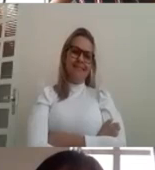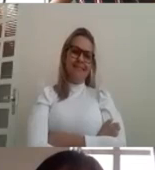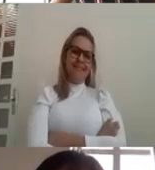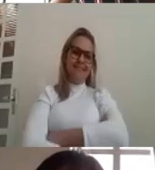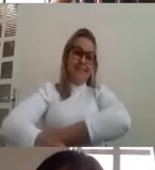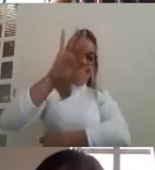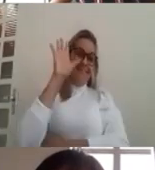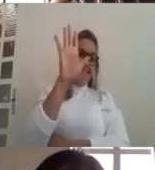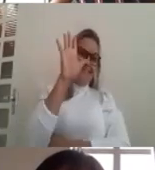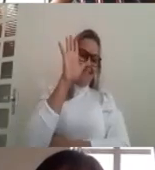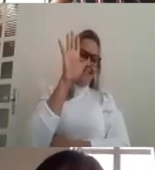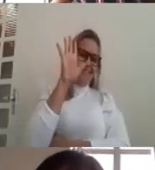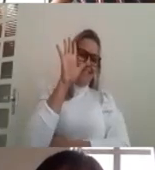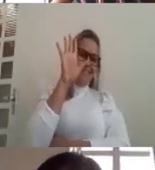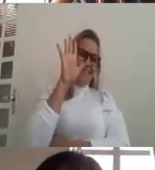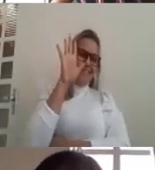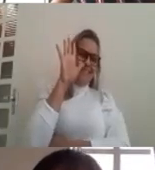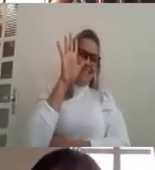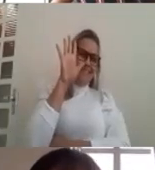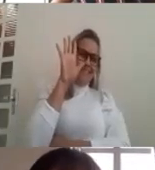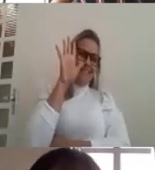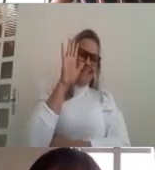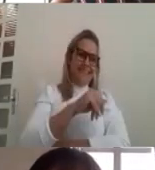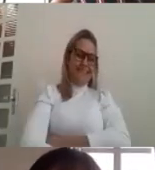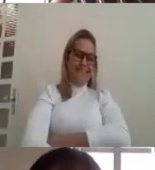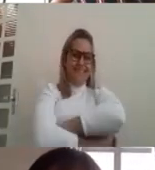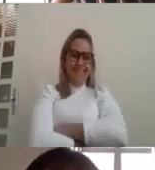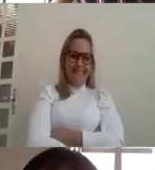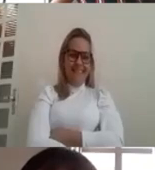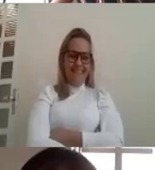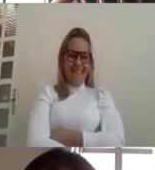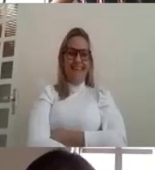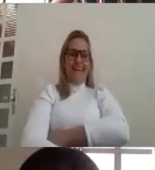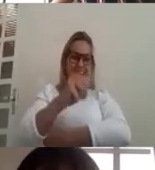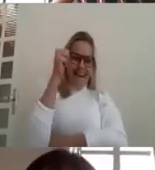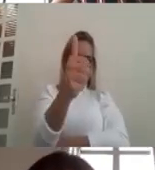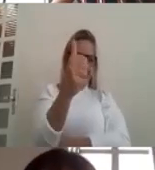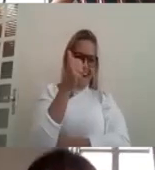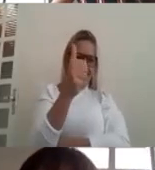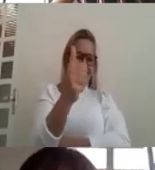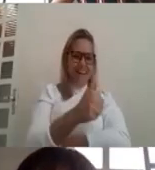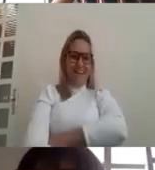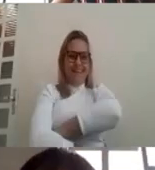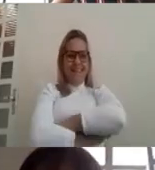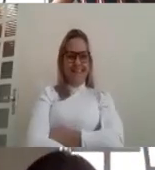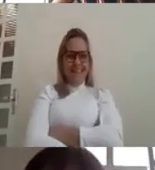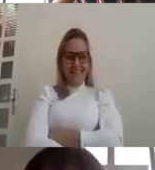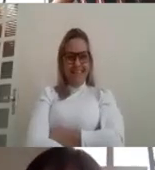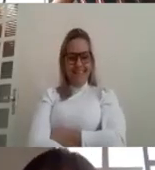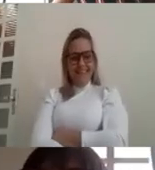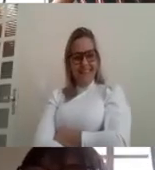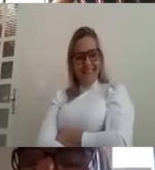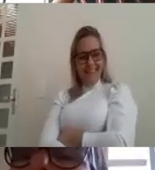vocês. Eu não cheguei a fazer, mas eu sei que é 50, né? Aqui, ó, tá aqui, ó. Deixei pronto aqui para